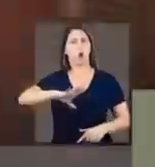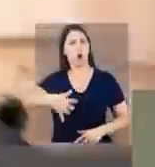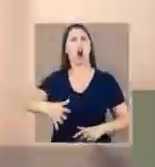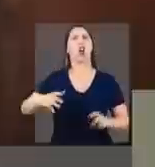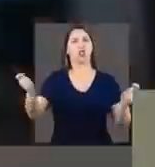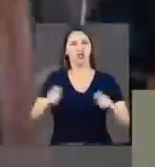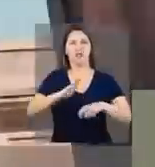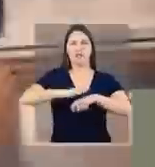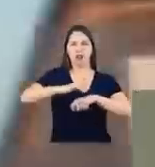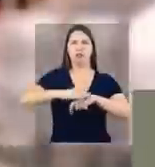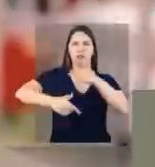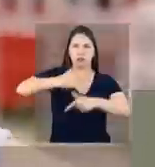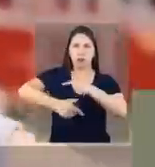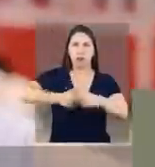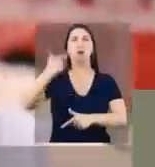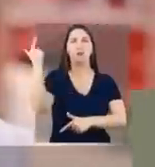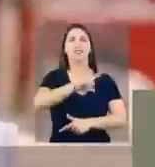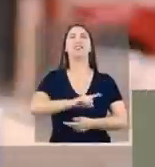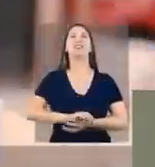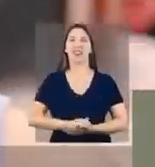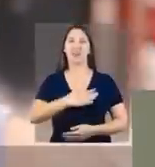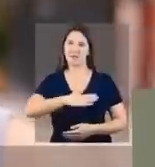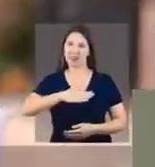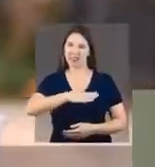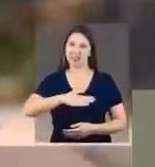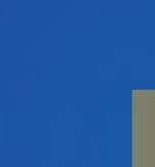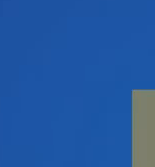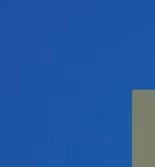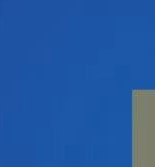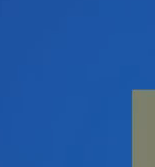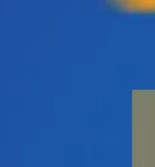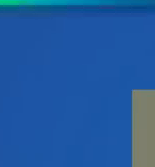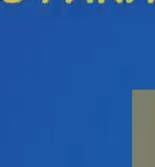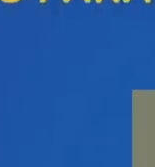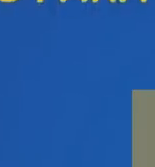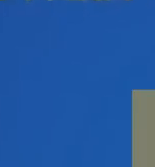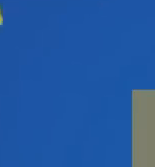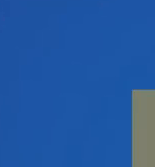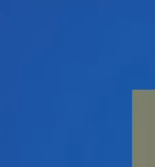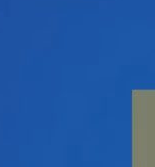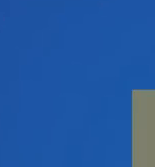coragem, disposição e determinação para dar conta do recado. Muito prazer.